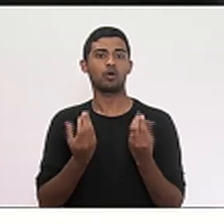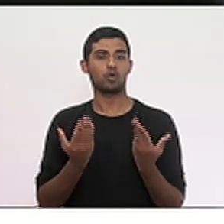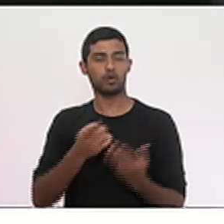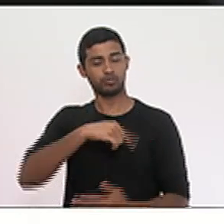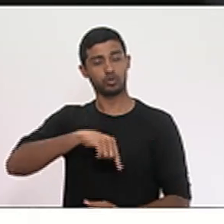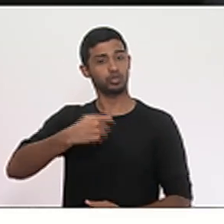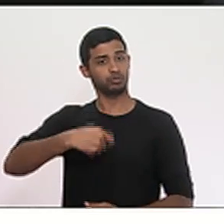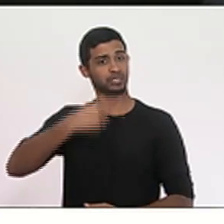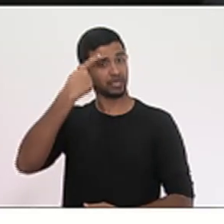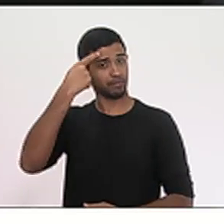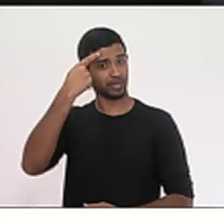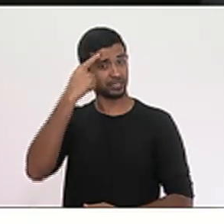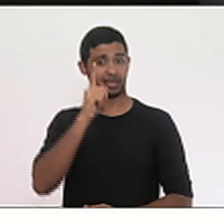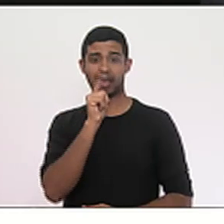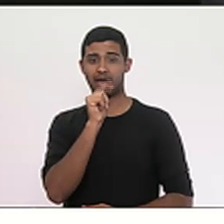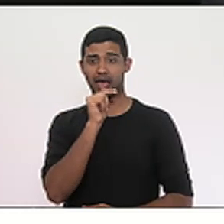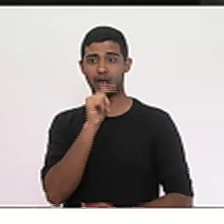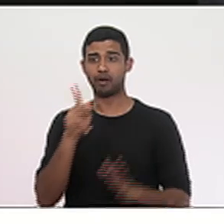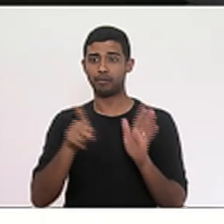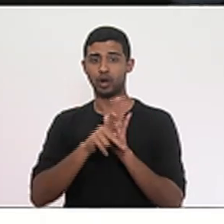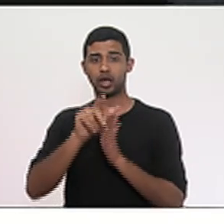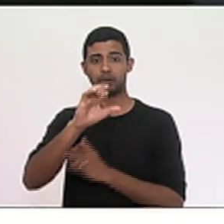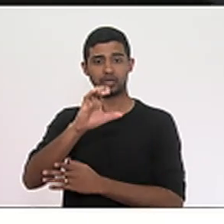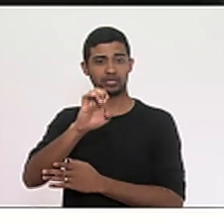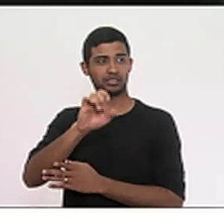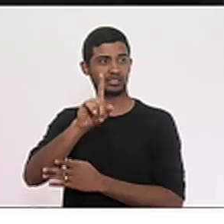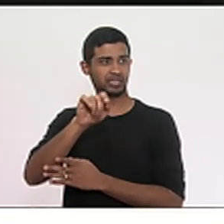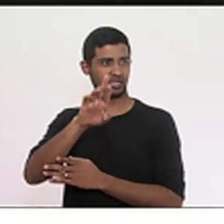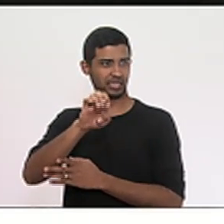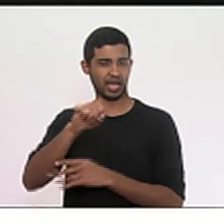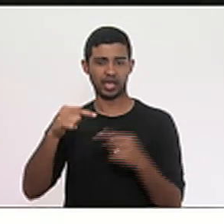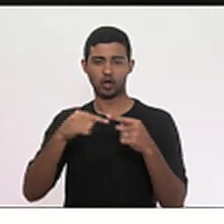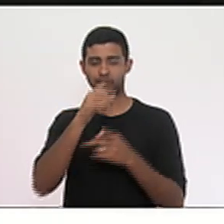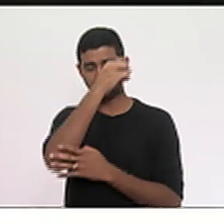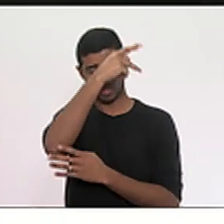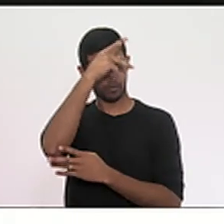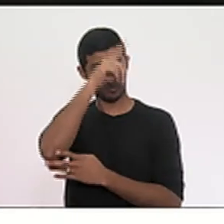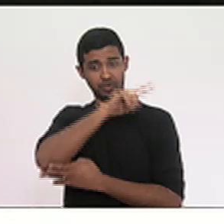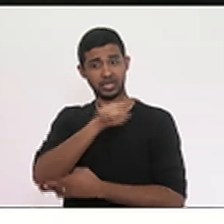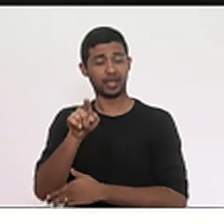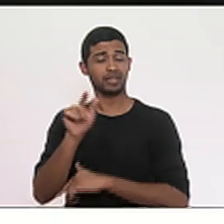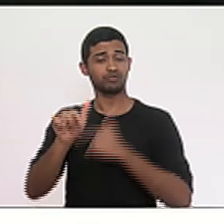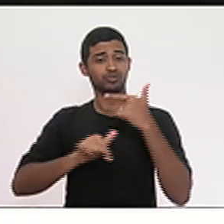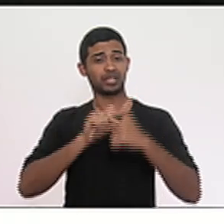água, a SEDAI é um bem público e faz um trabalho